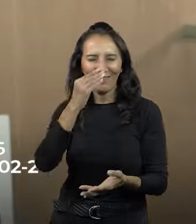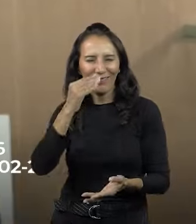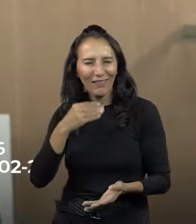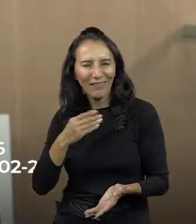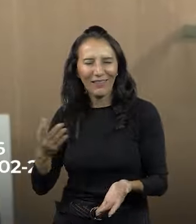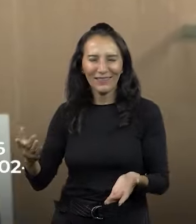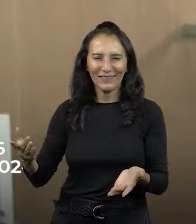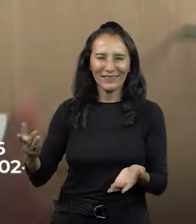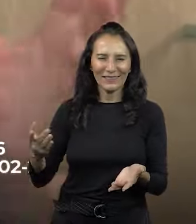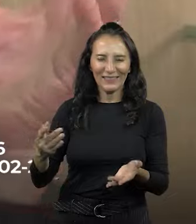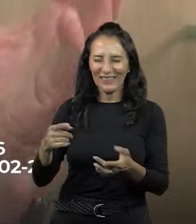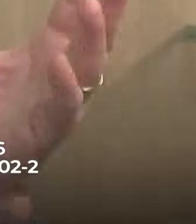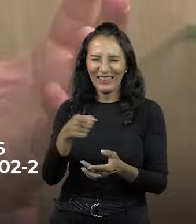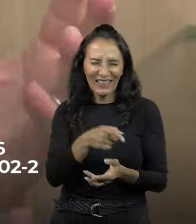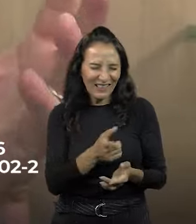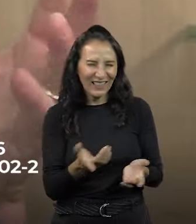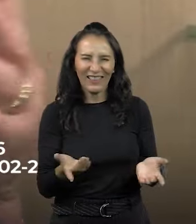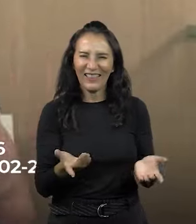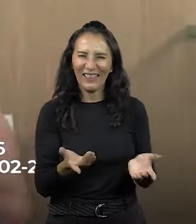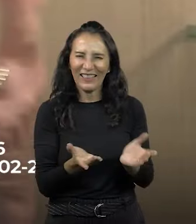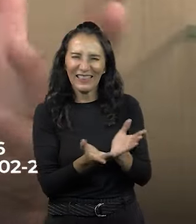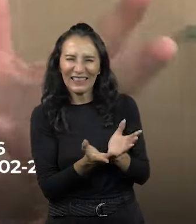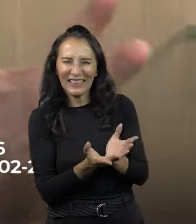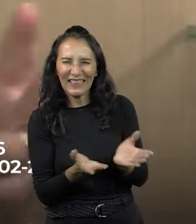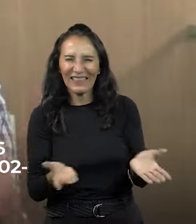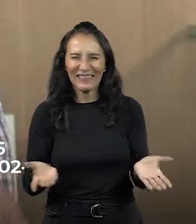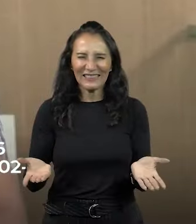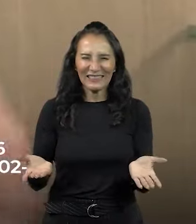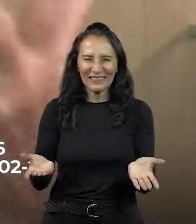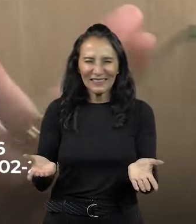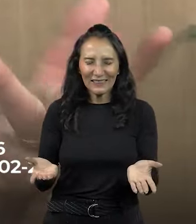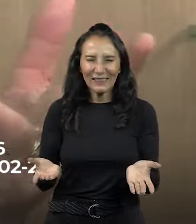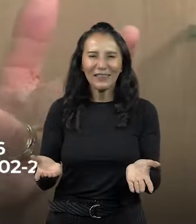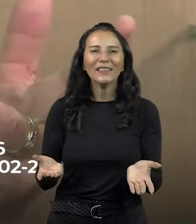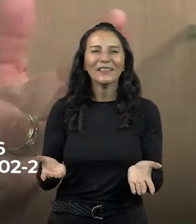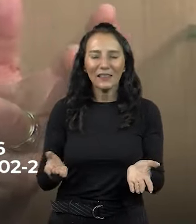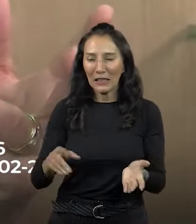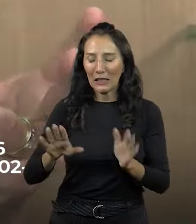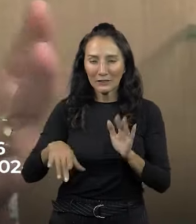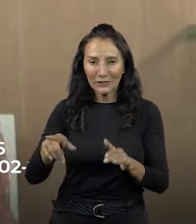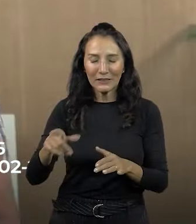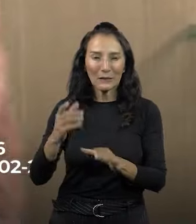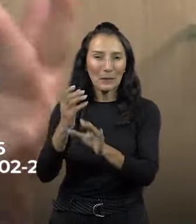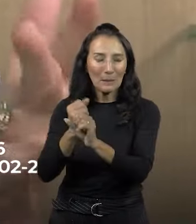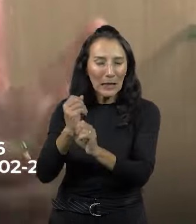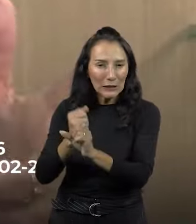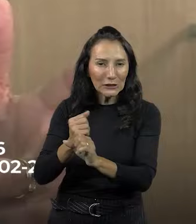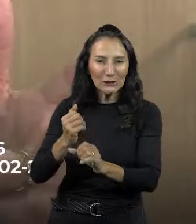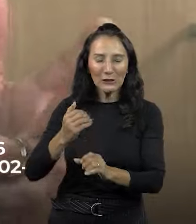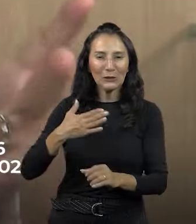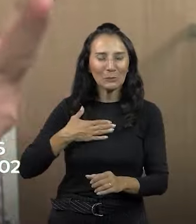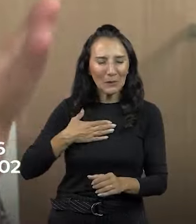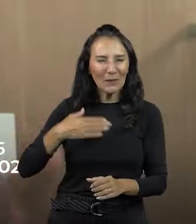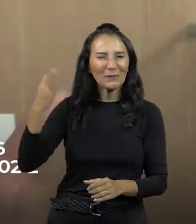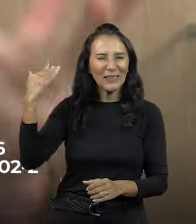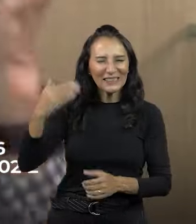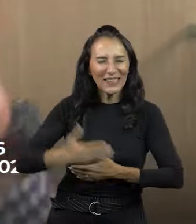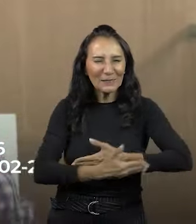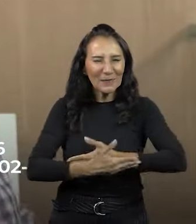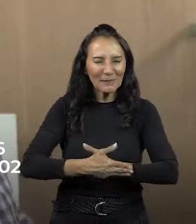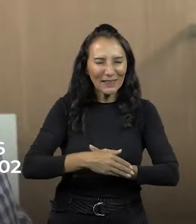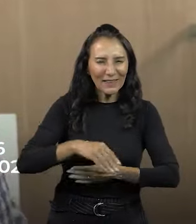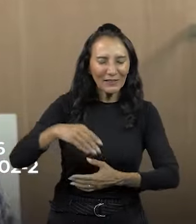padrinho que já faleceram muitos deles padrinhos de crisma padrinhos de batismo